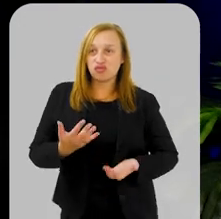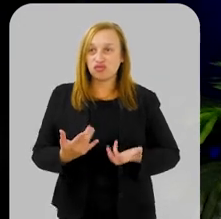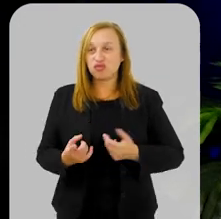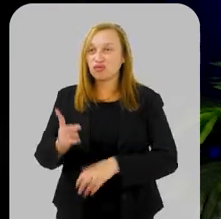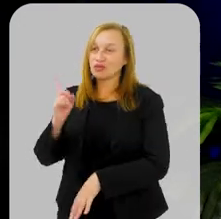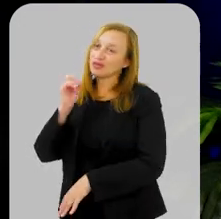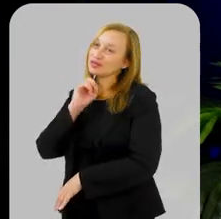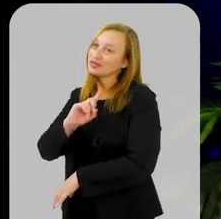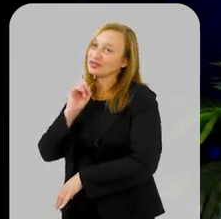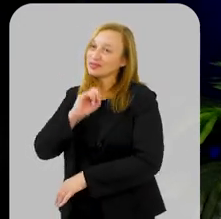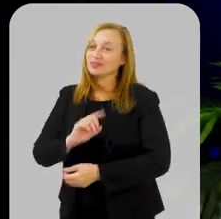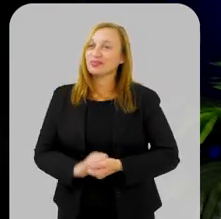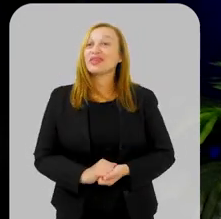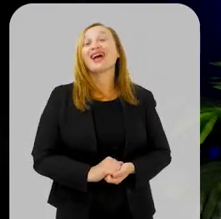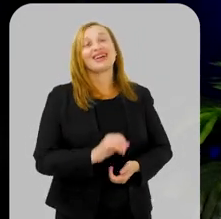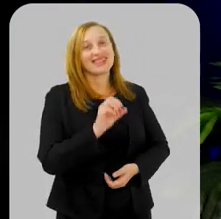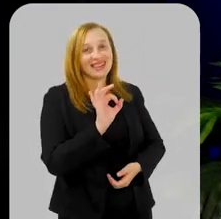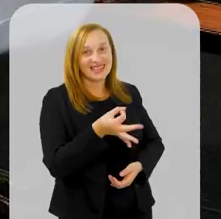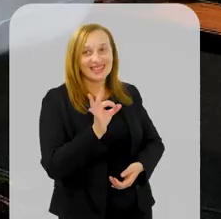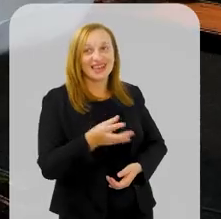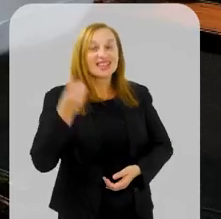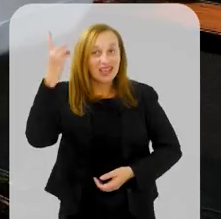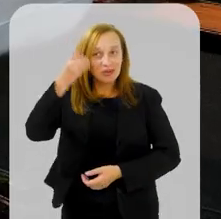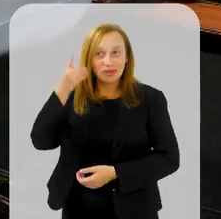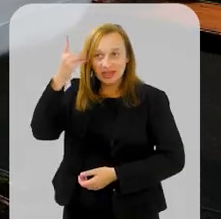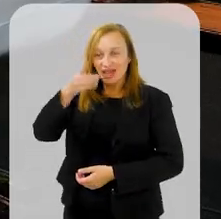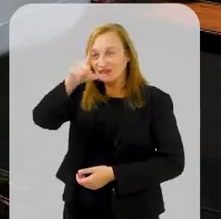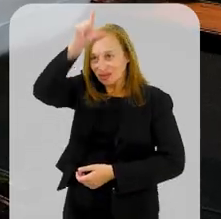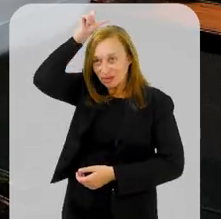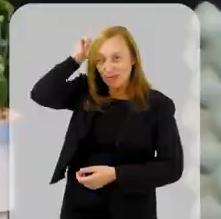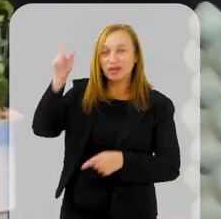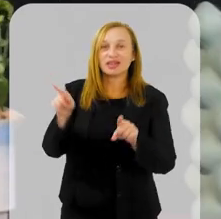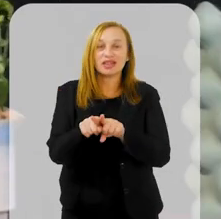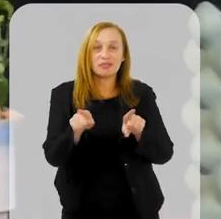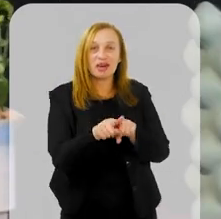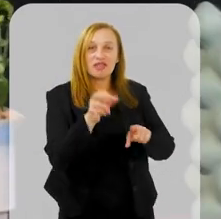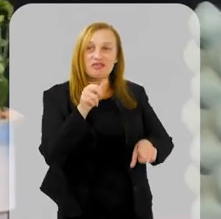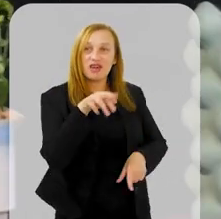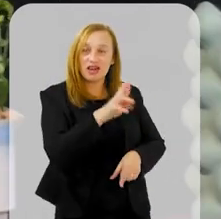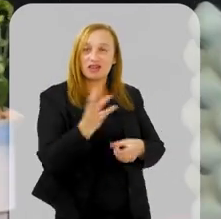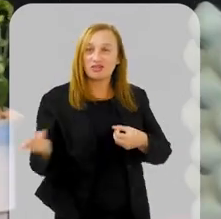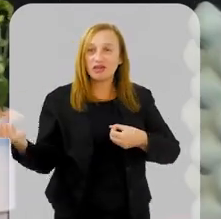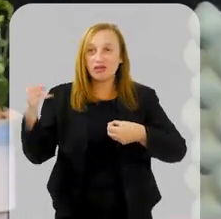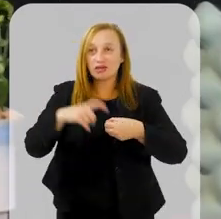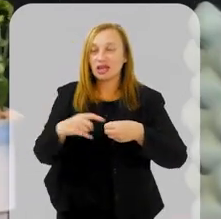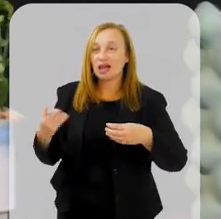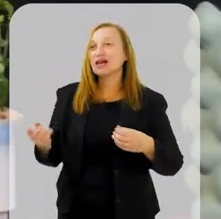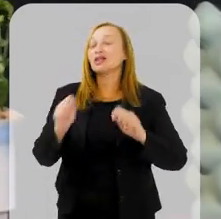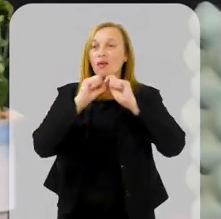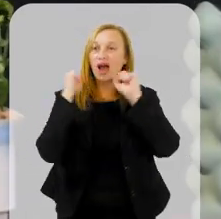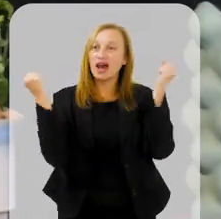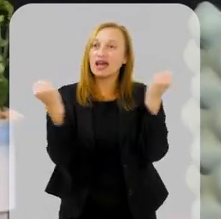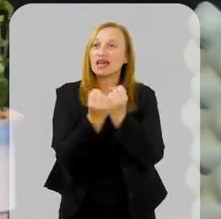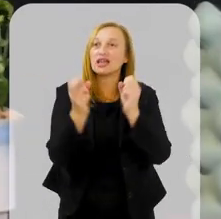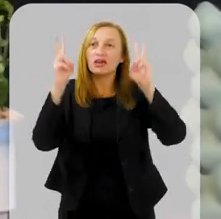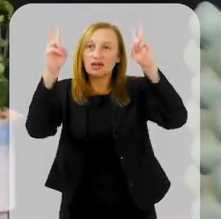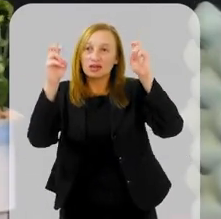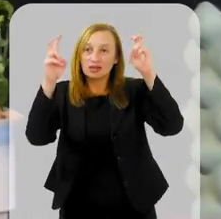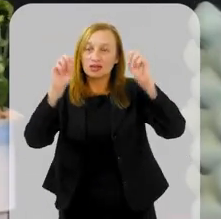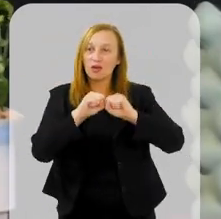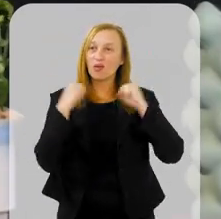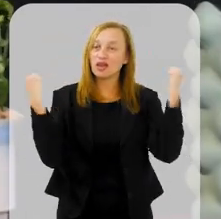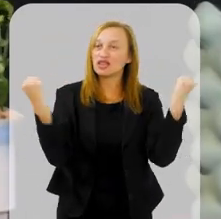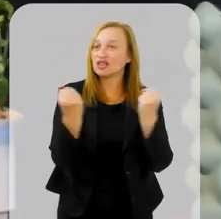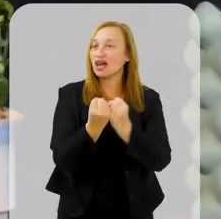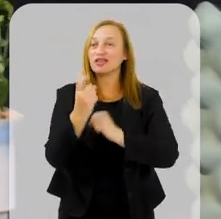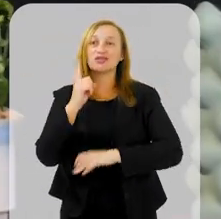rubro-negra. Tá certo, deputado Wagner. Já, já. E deputado Luiz Paulo, a gente vai voltar aqui no Arena Esportiva tratando